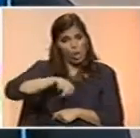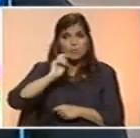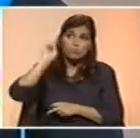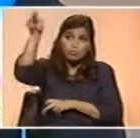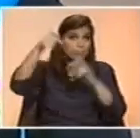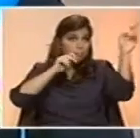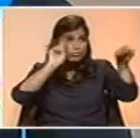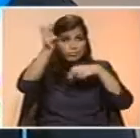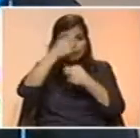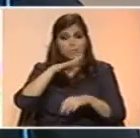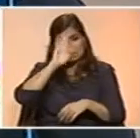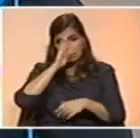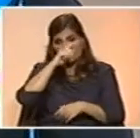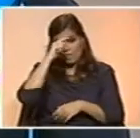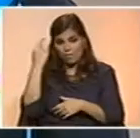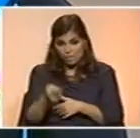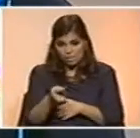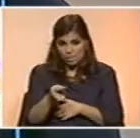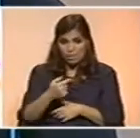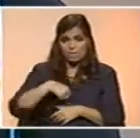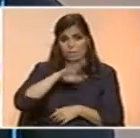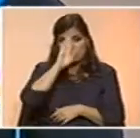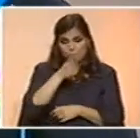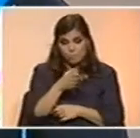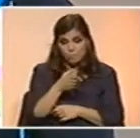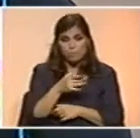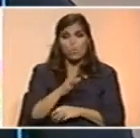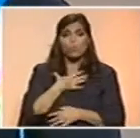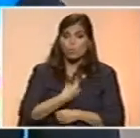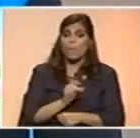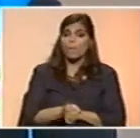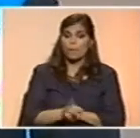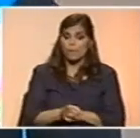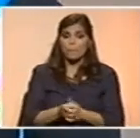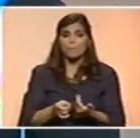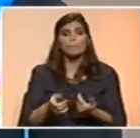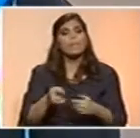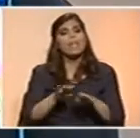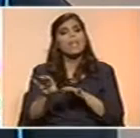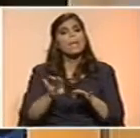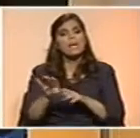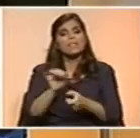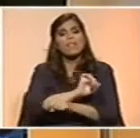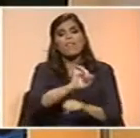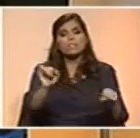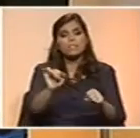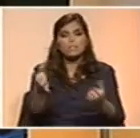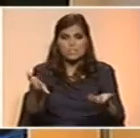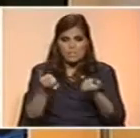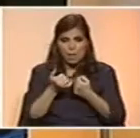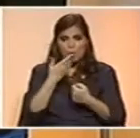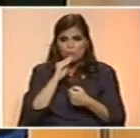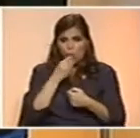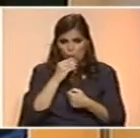mobilidade, portanto sabemos o que nos custou, sabemos o que gostamos e, portanto, queremos transmitir essa motivação. Na prática, motivação. Vocês fazem o acolhimento aos estudantes de